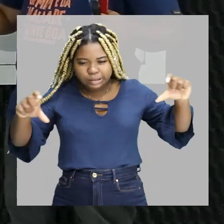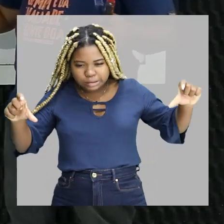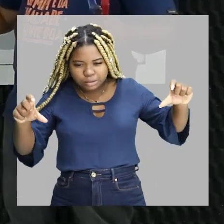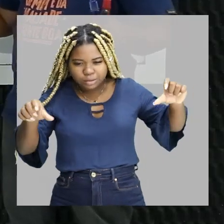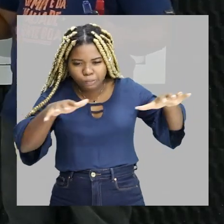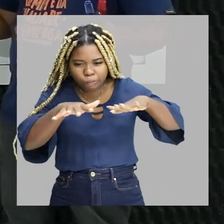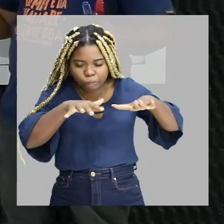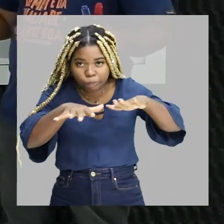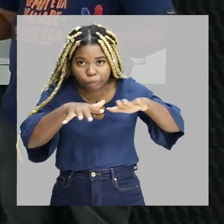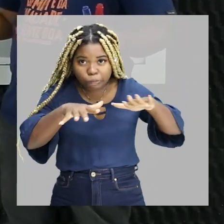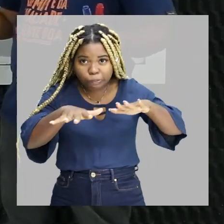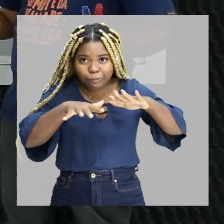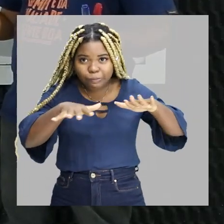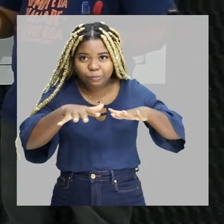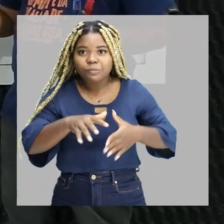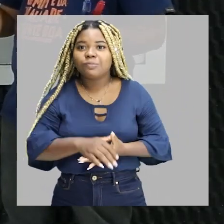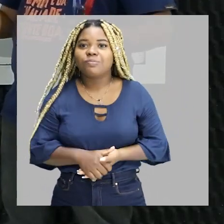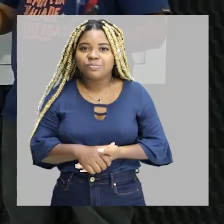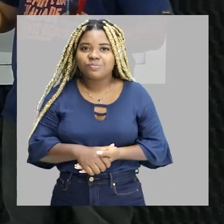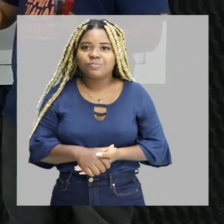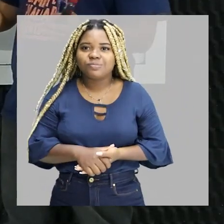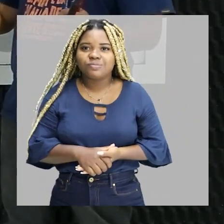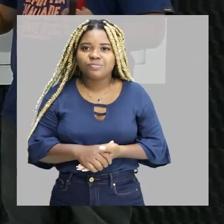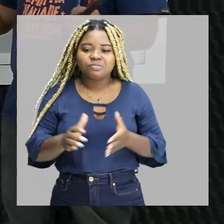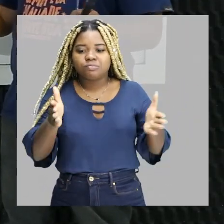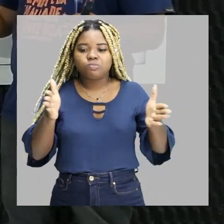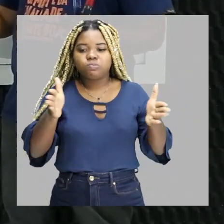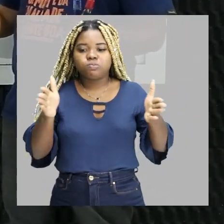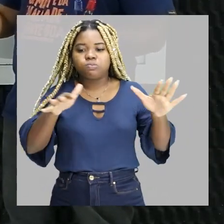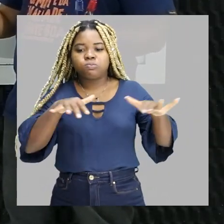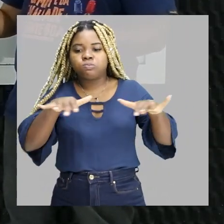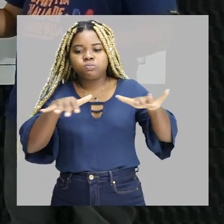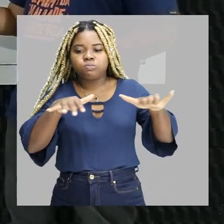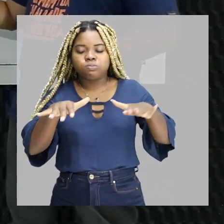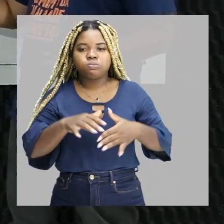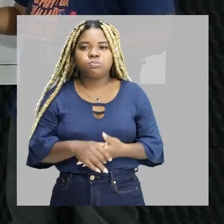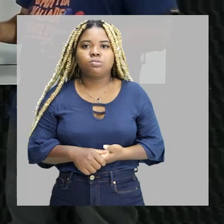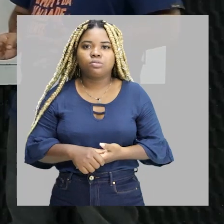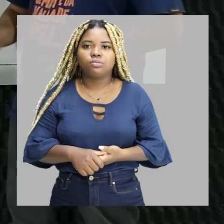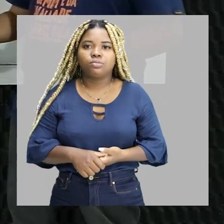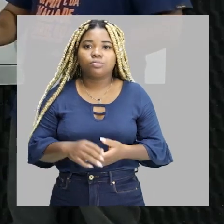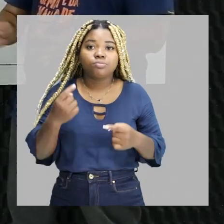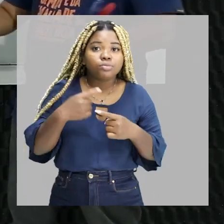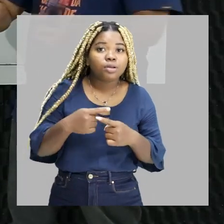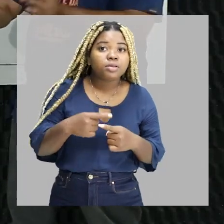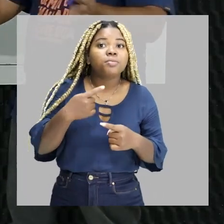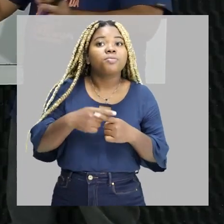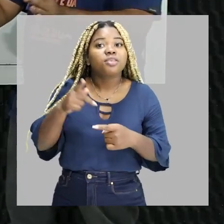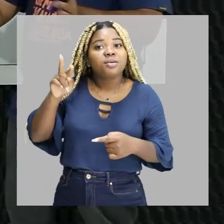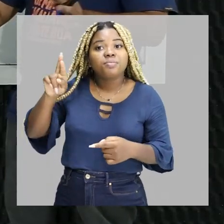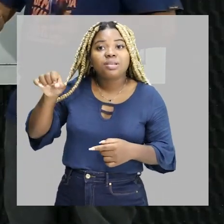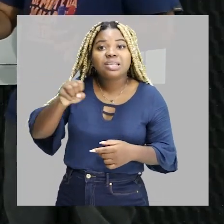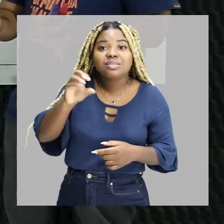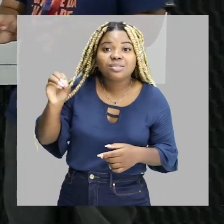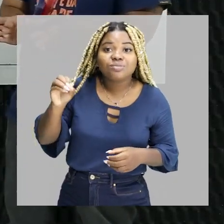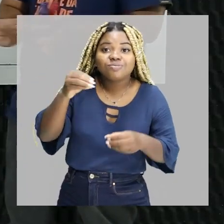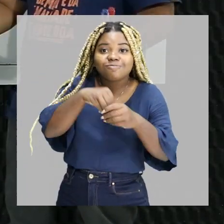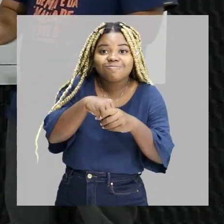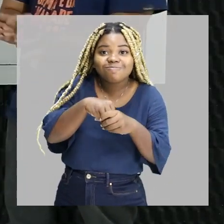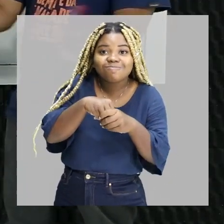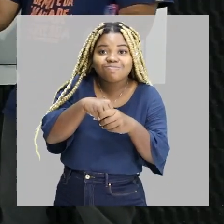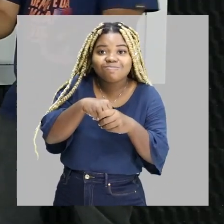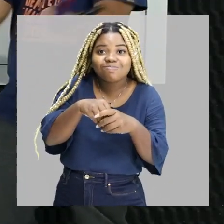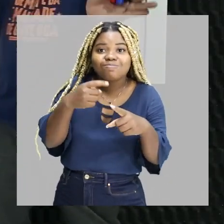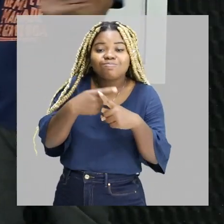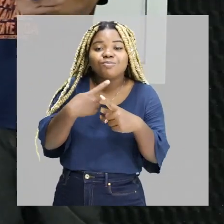se movendo um pouquinho, né? Certo? Ele faz uma movimentação para os lados. É justamente por conta da pressão interna, porque esse fluido